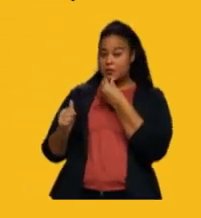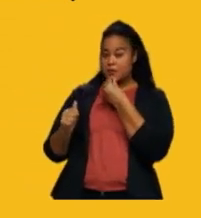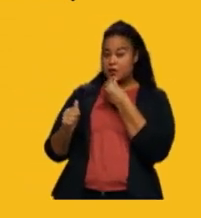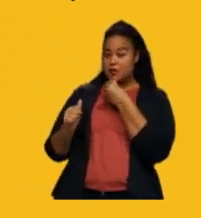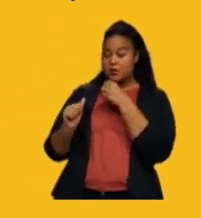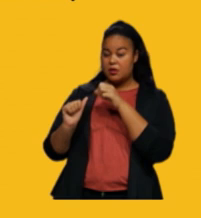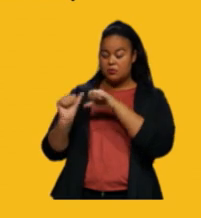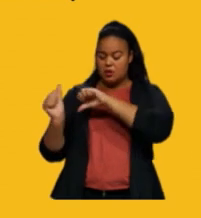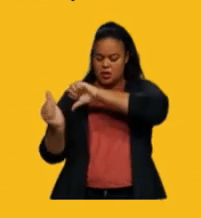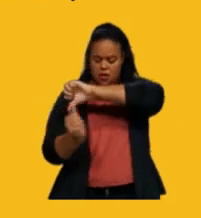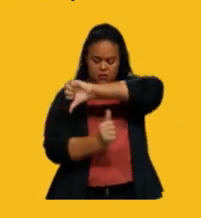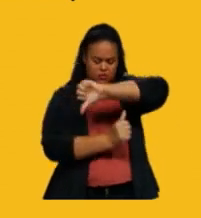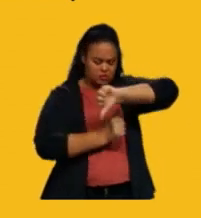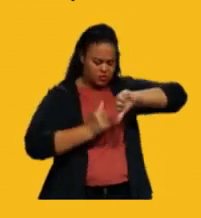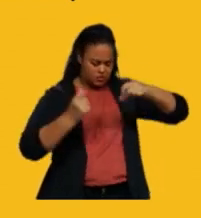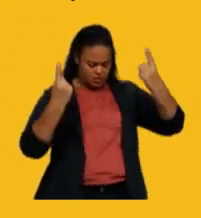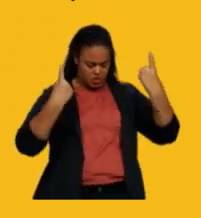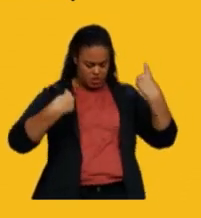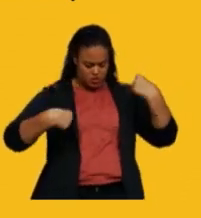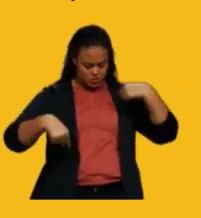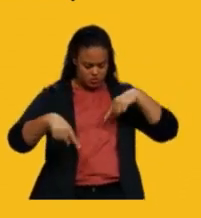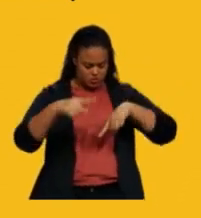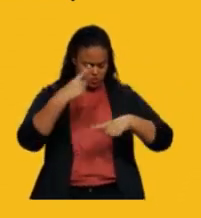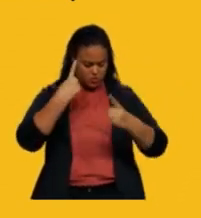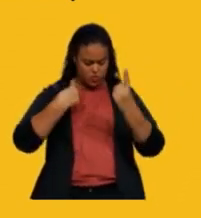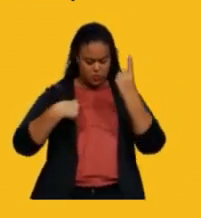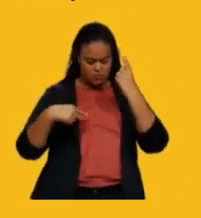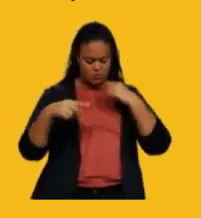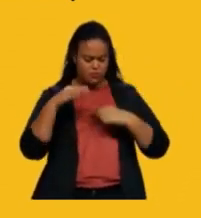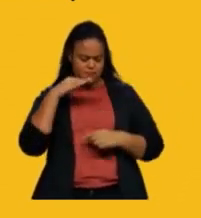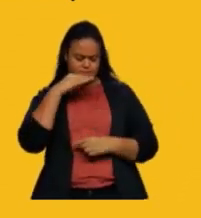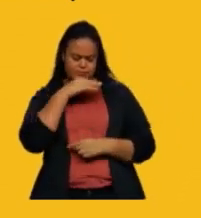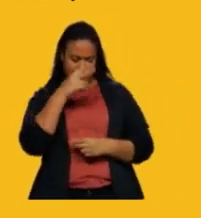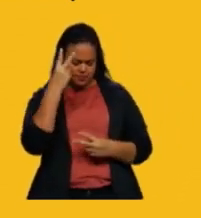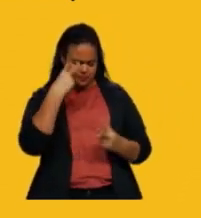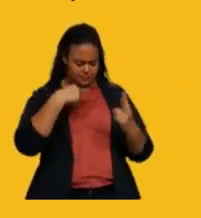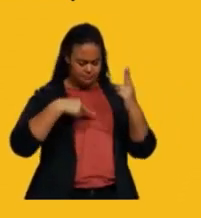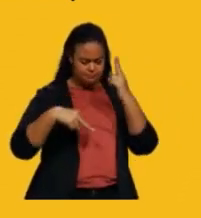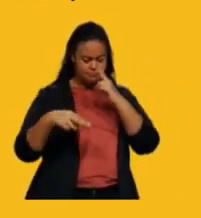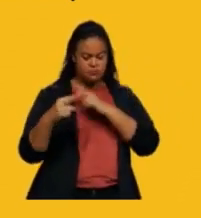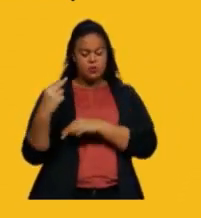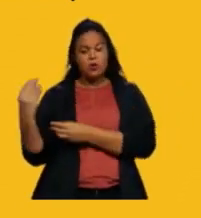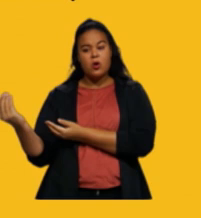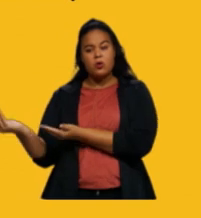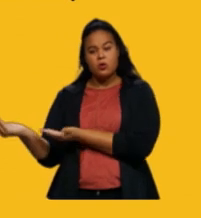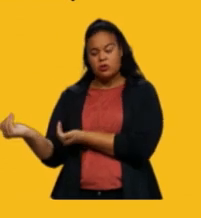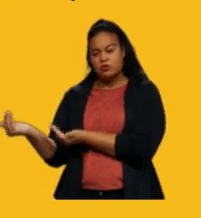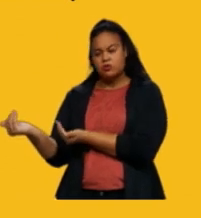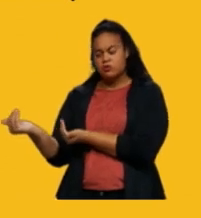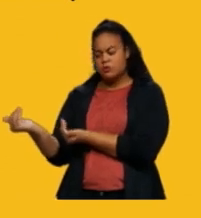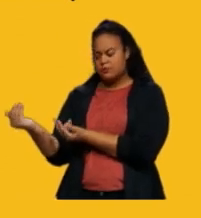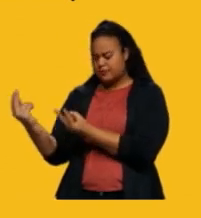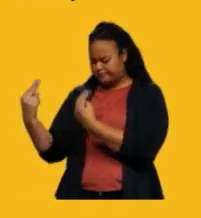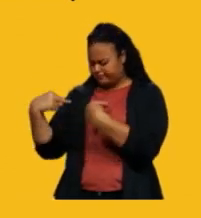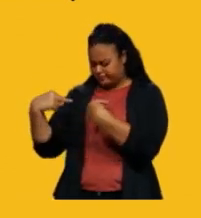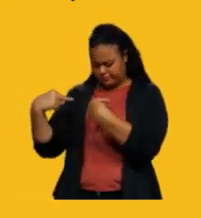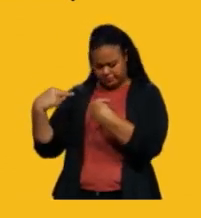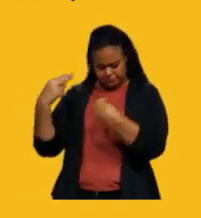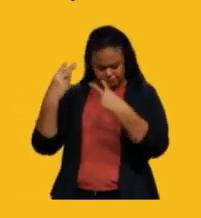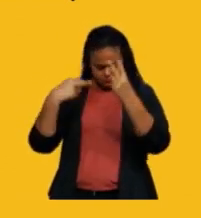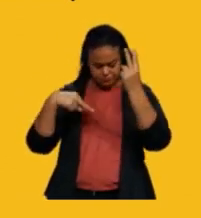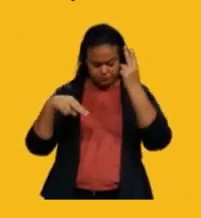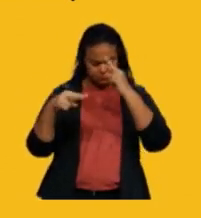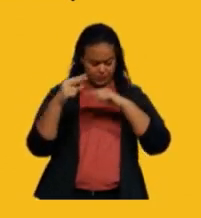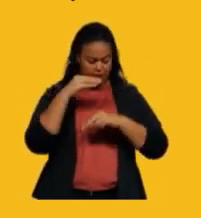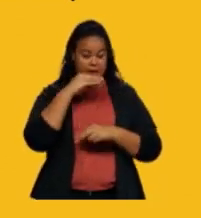elas se tornam já nessa fase perceptível. O adolescente, ele começa a observar o seu corpo